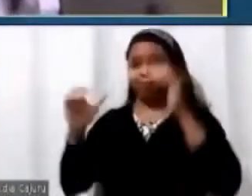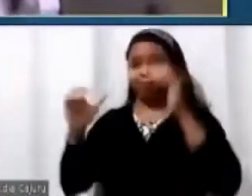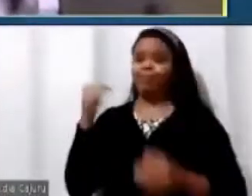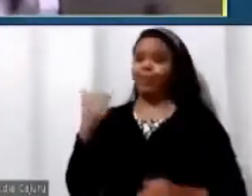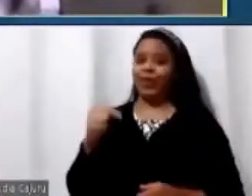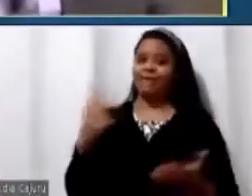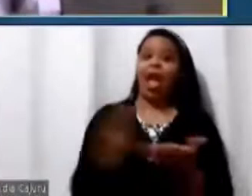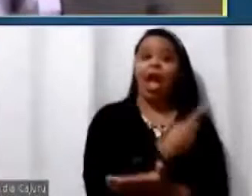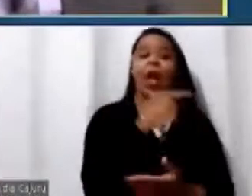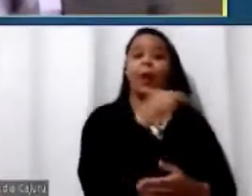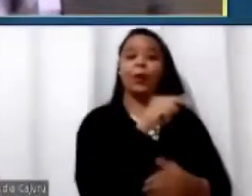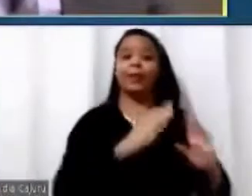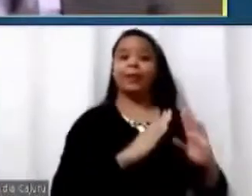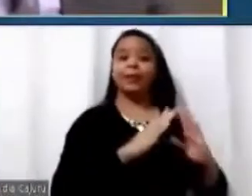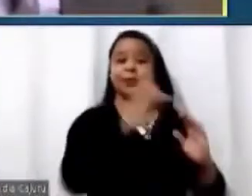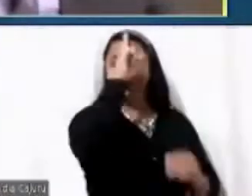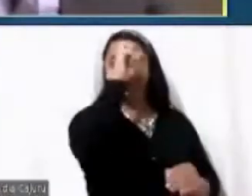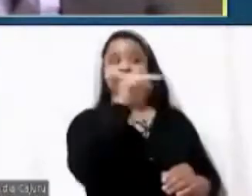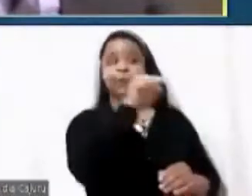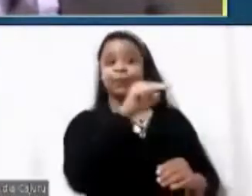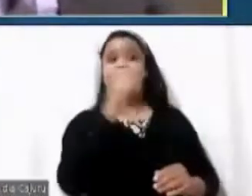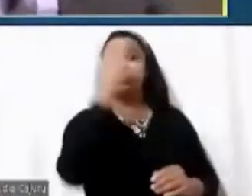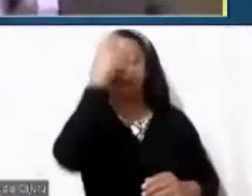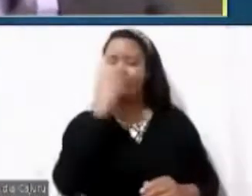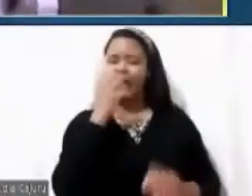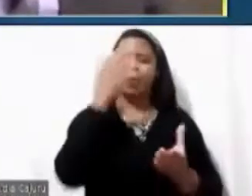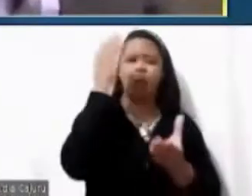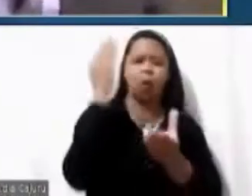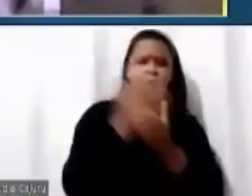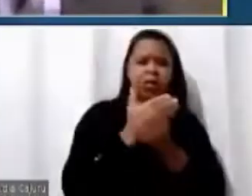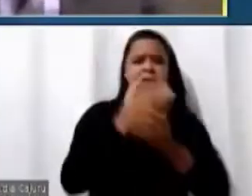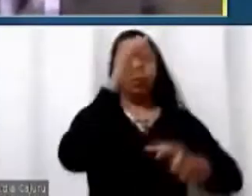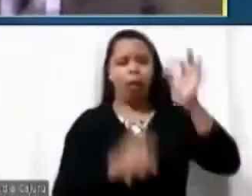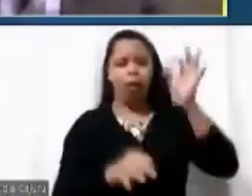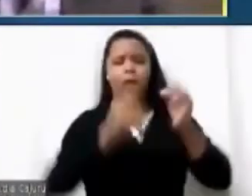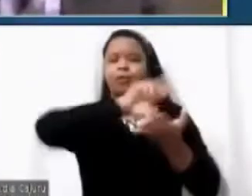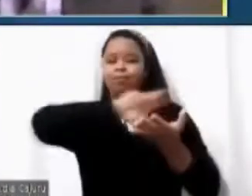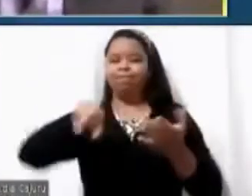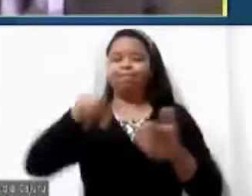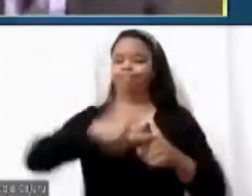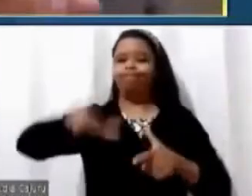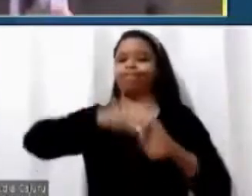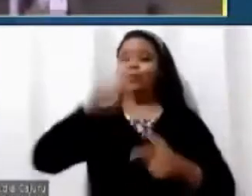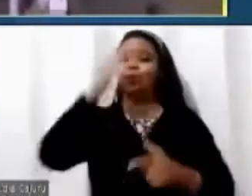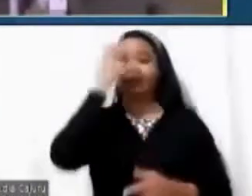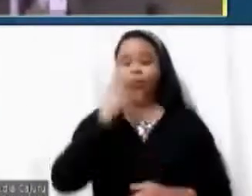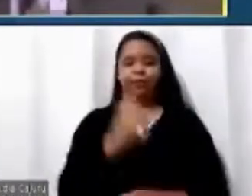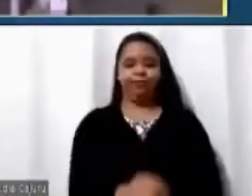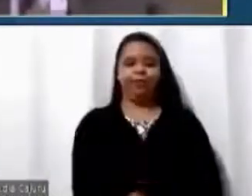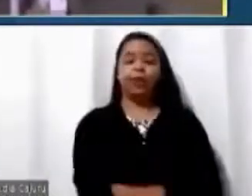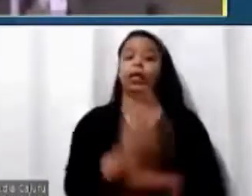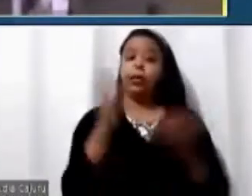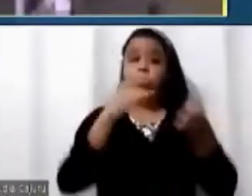Então, é algo sério e que, feito da maneira correta, vai proteger a classe médica. E quando pensamos em